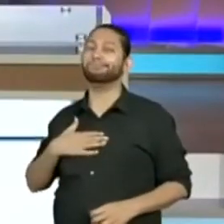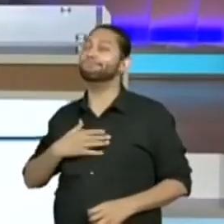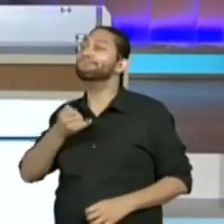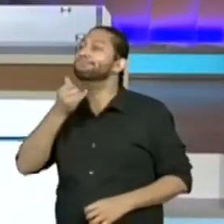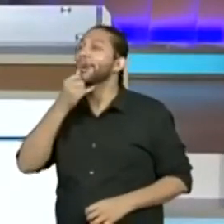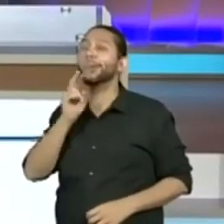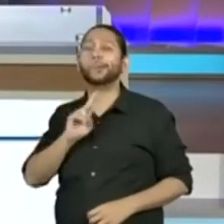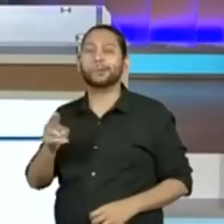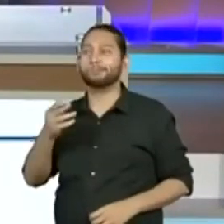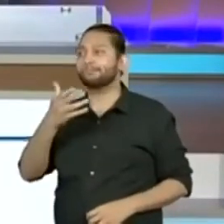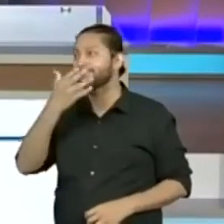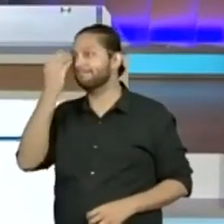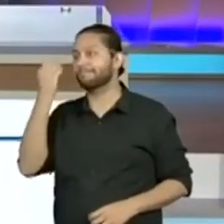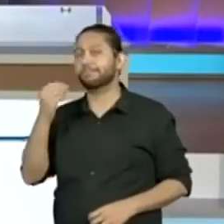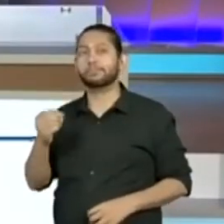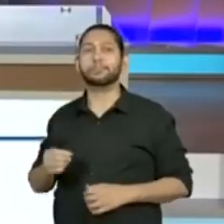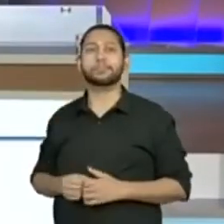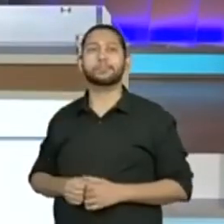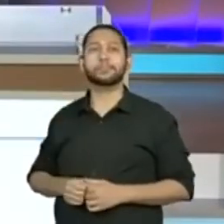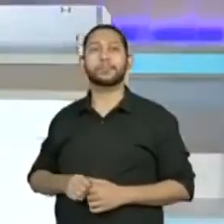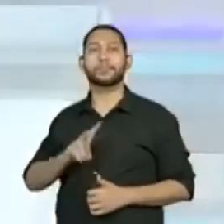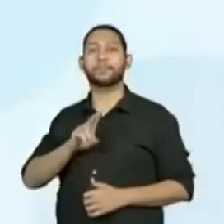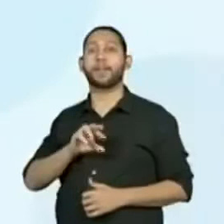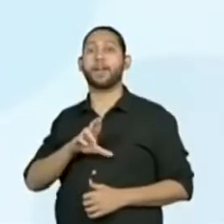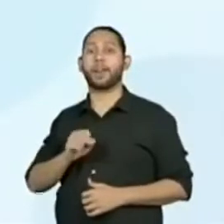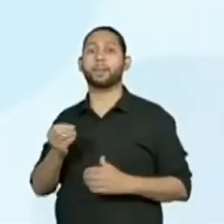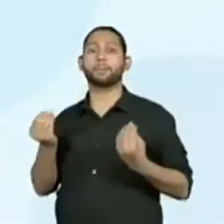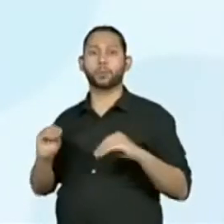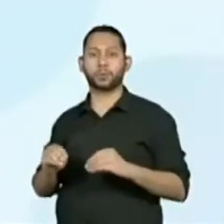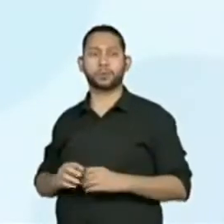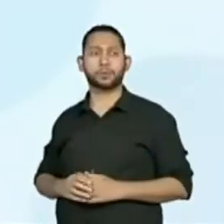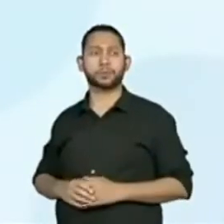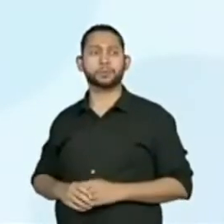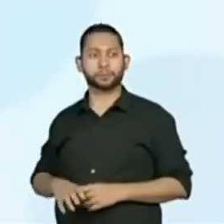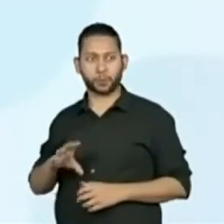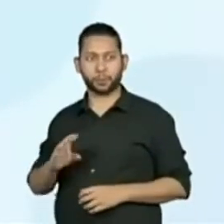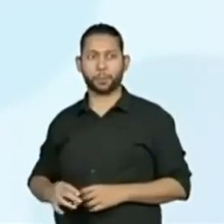nome. Mas tem outra pessoa que colocou, Vera, que seria assim, ó.